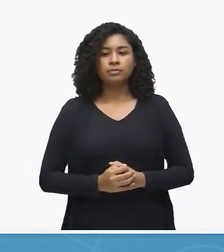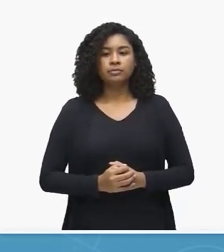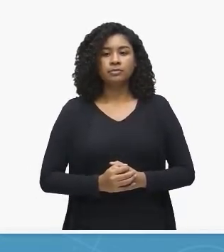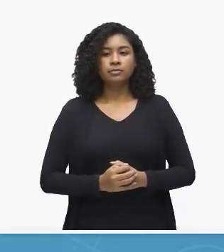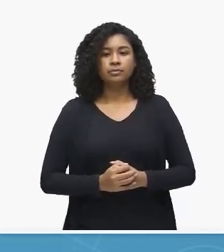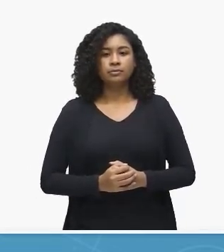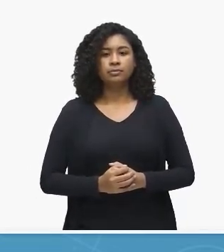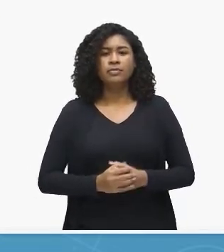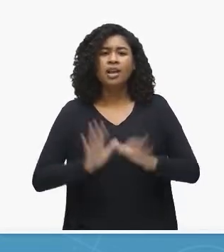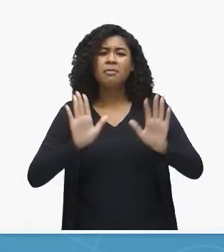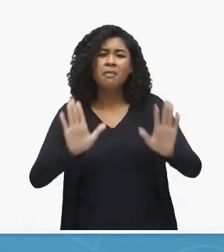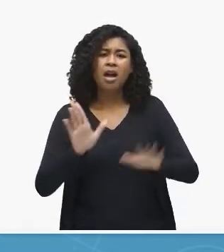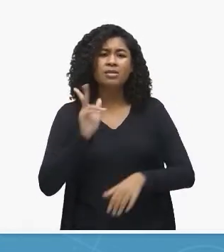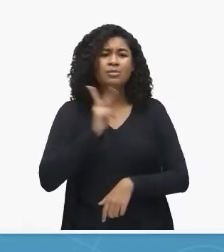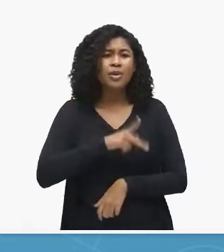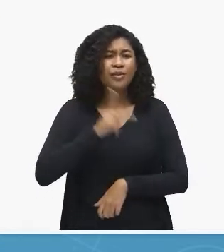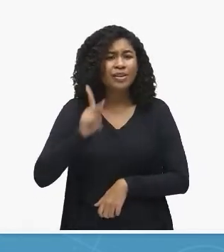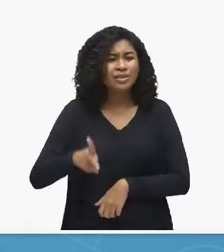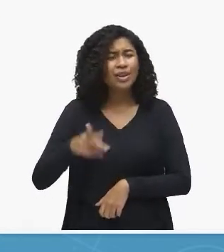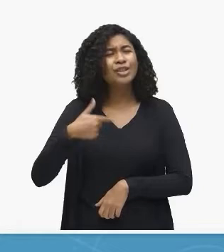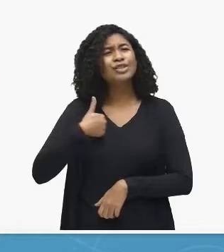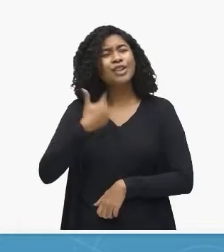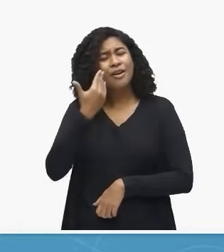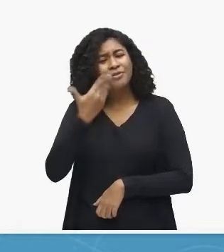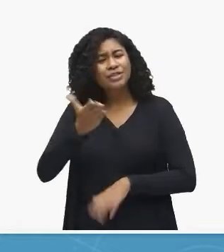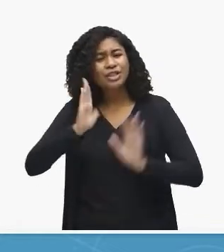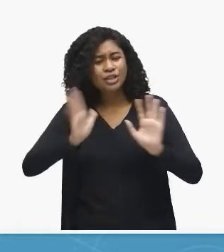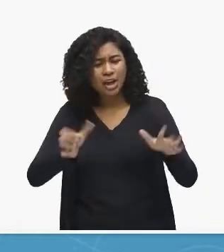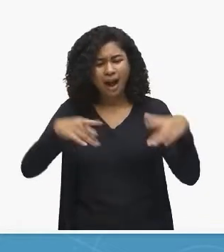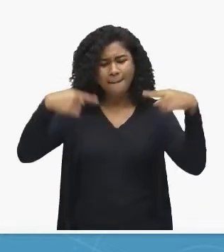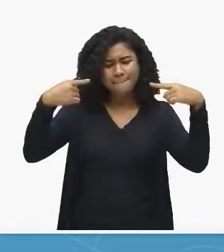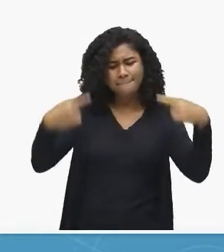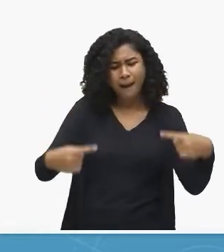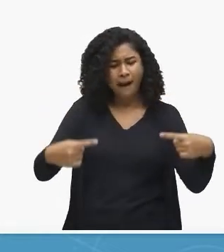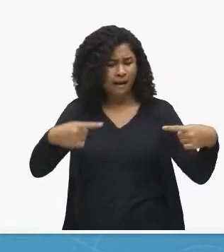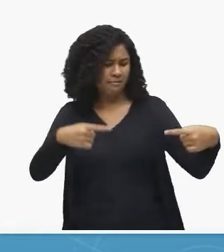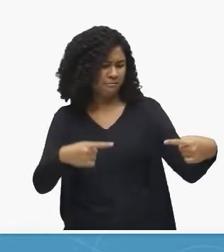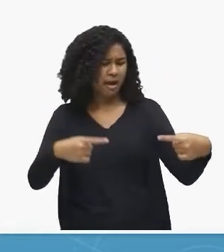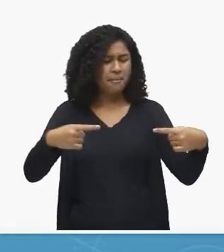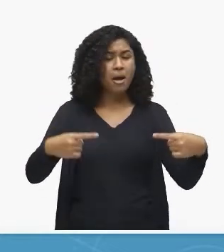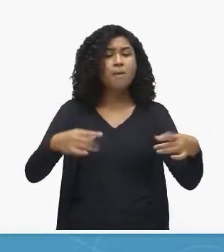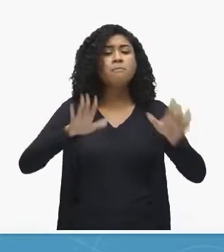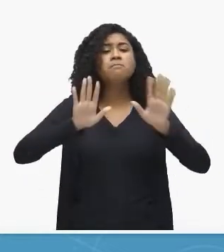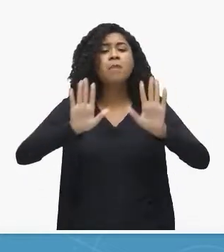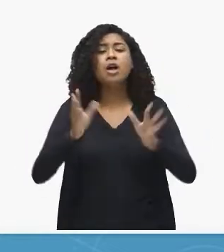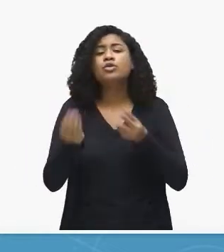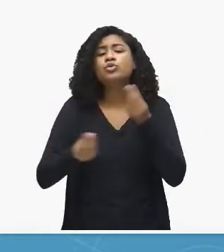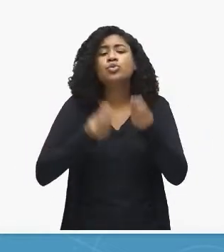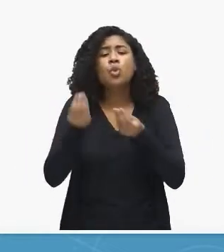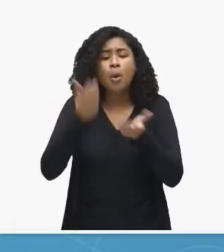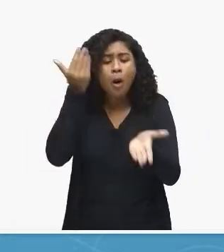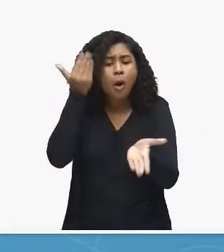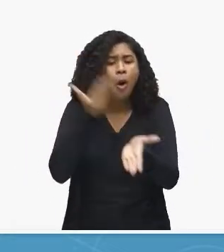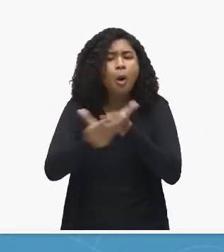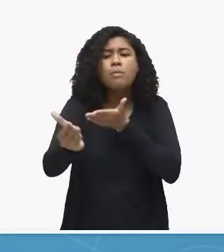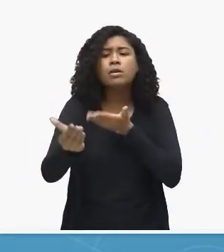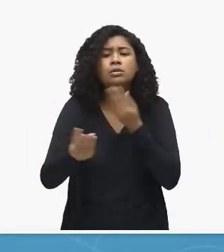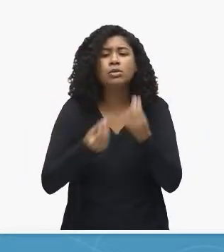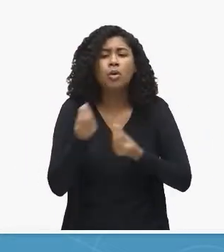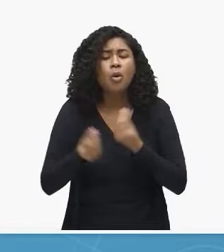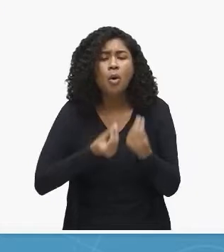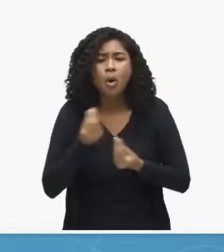Mas, professora, já vimos que elas estão em lados opostos. Como começou e como